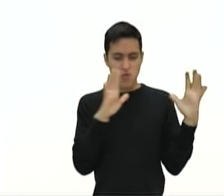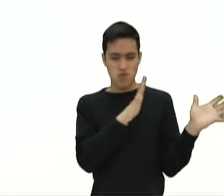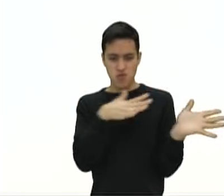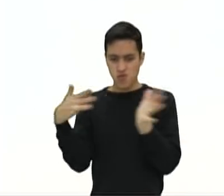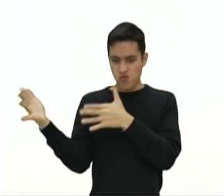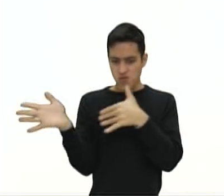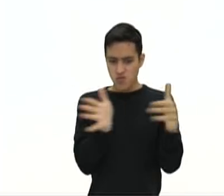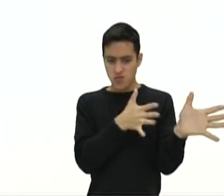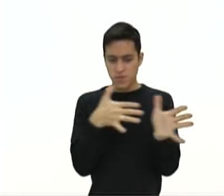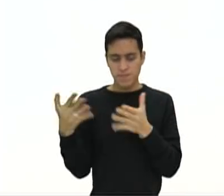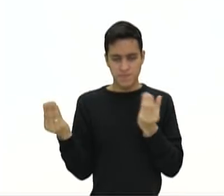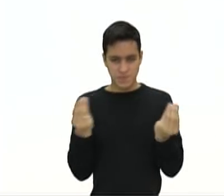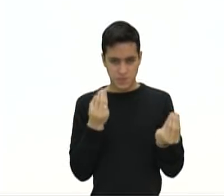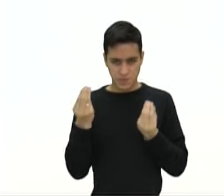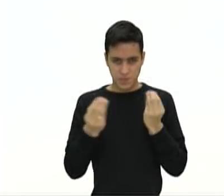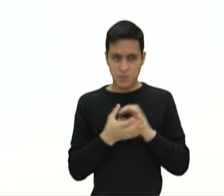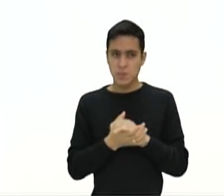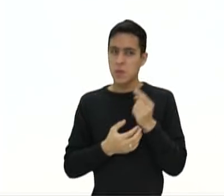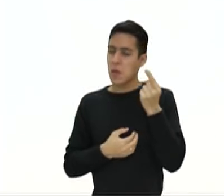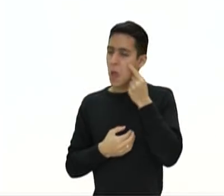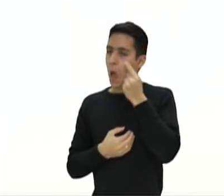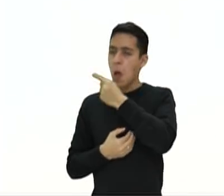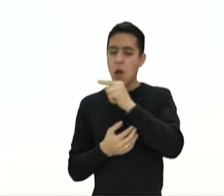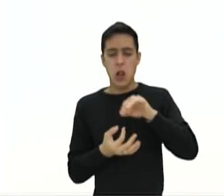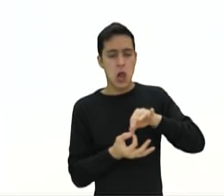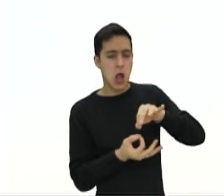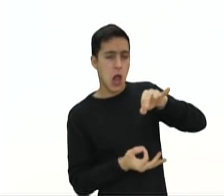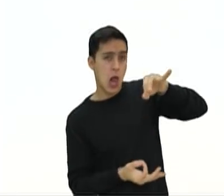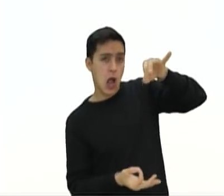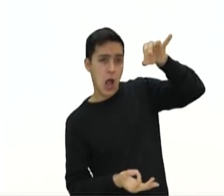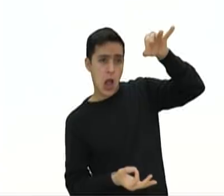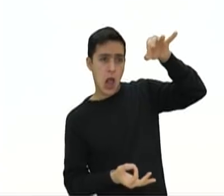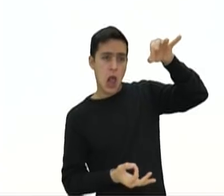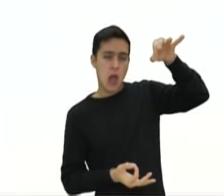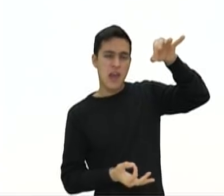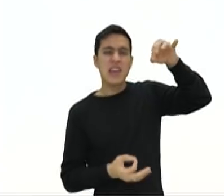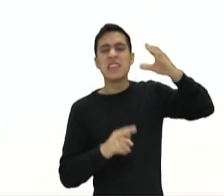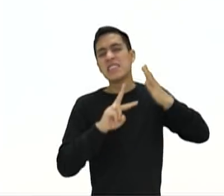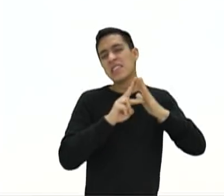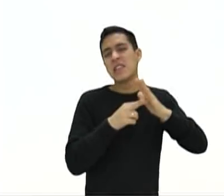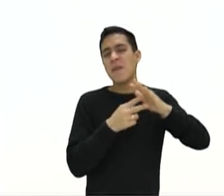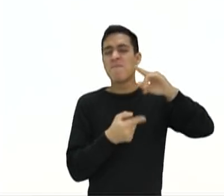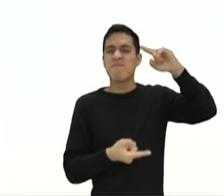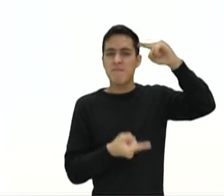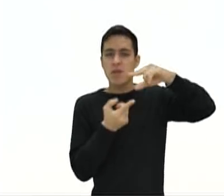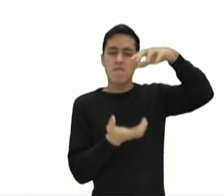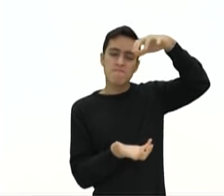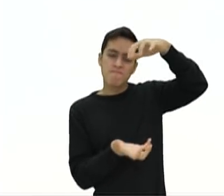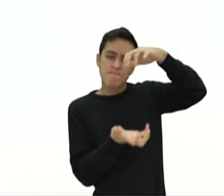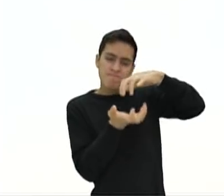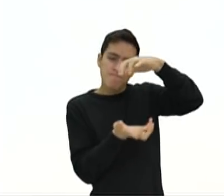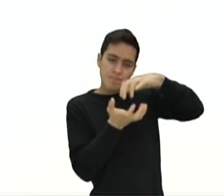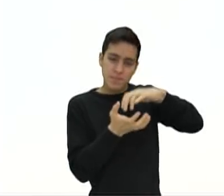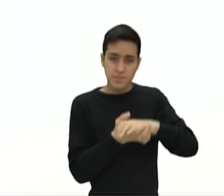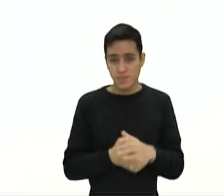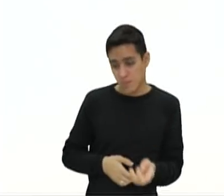à imagem. Maior altitude é igual menor pressão